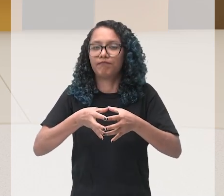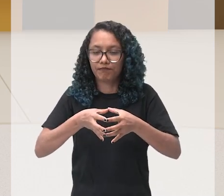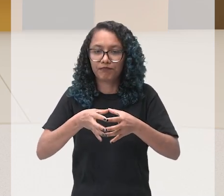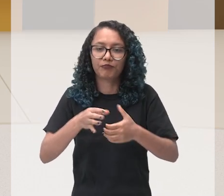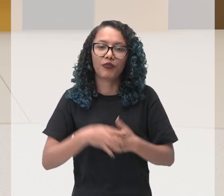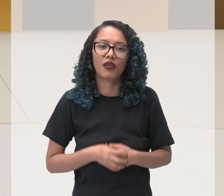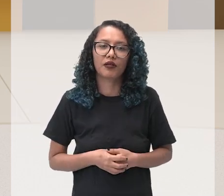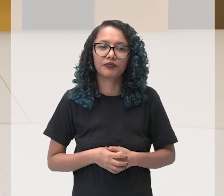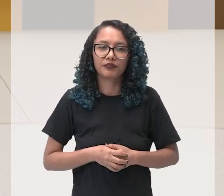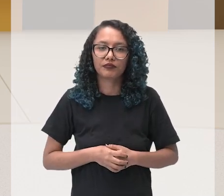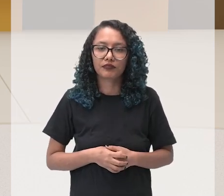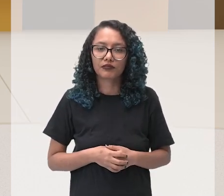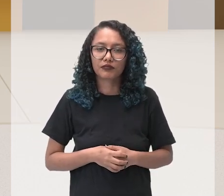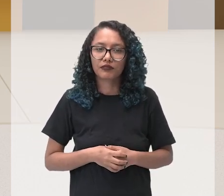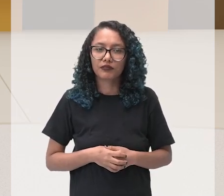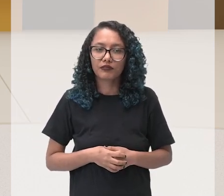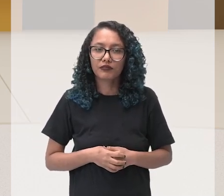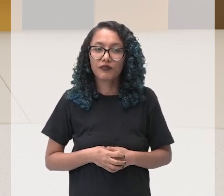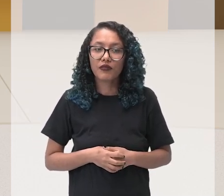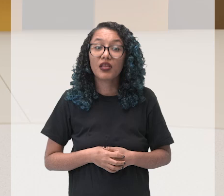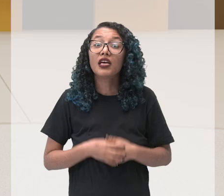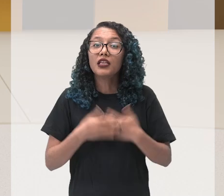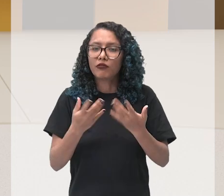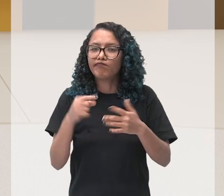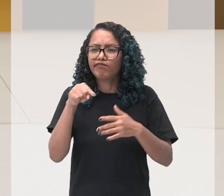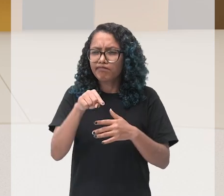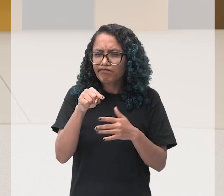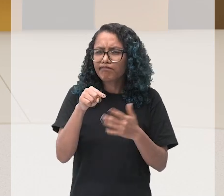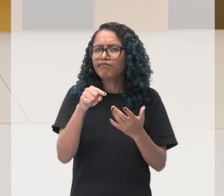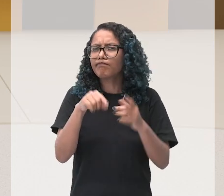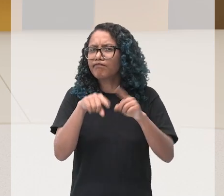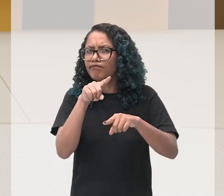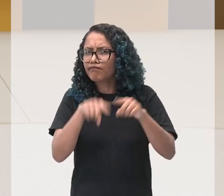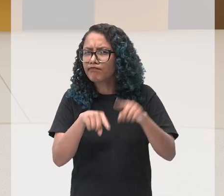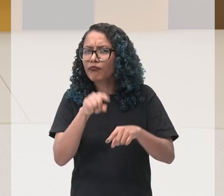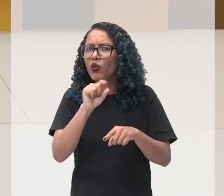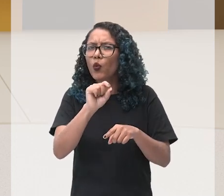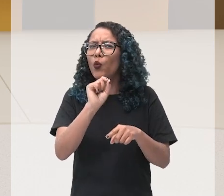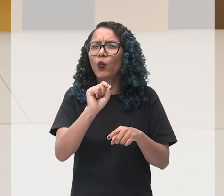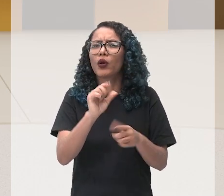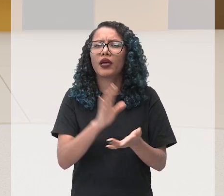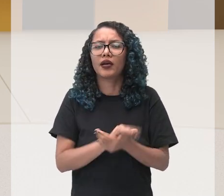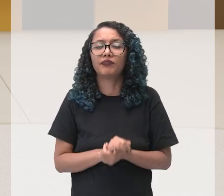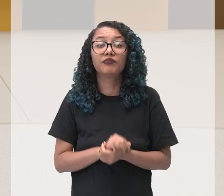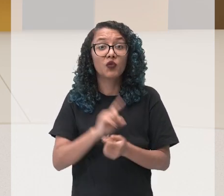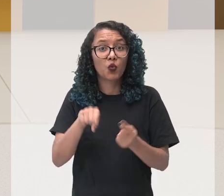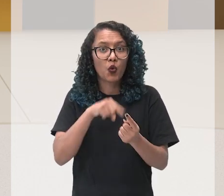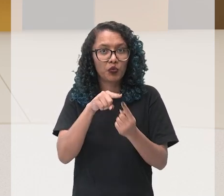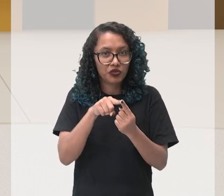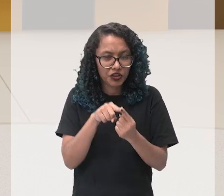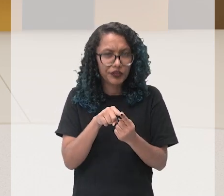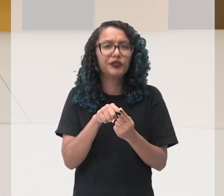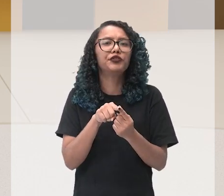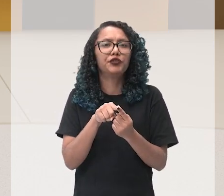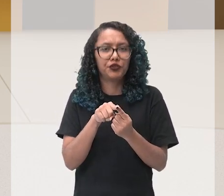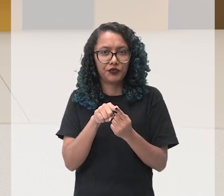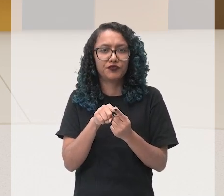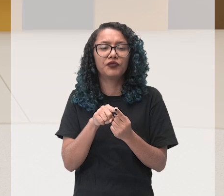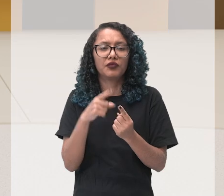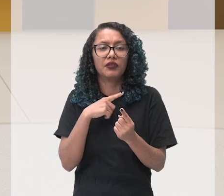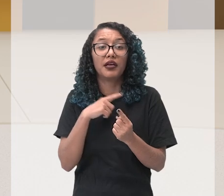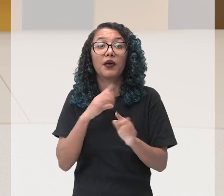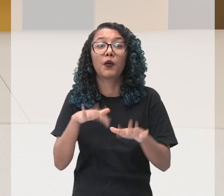grupos. Então, essas ferramentas que as redes sociais possuem, elas têm um objetivo muito claro. Elas têm o objetivo